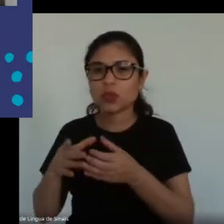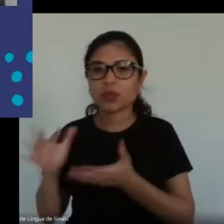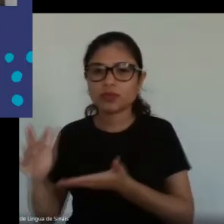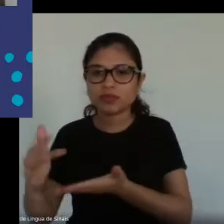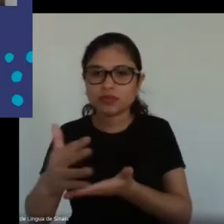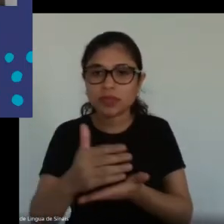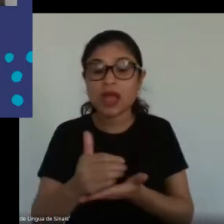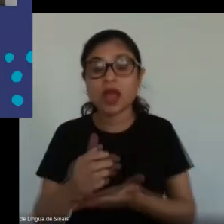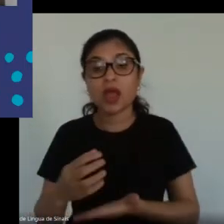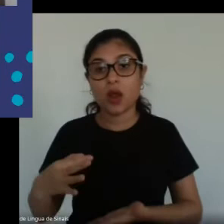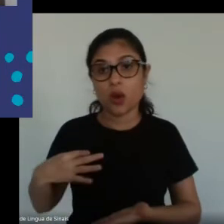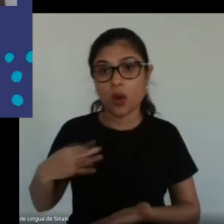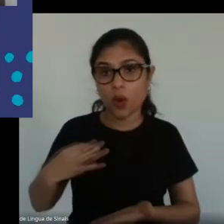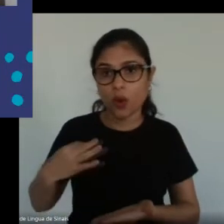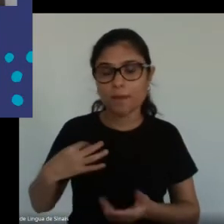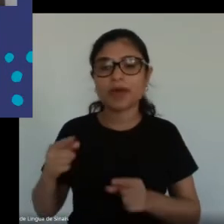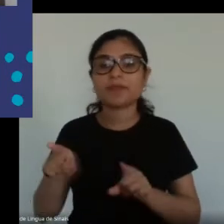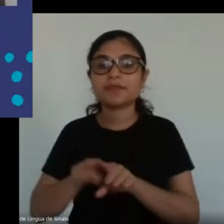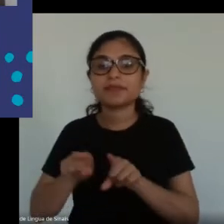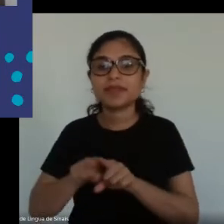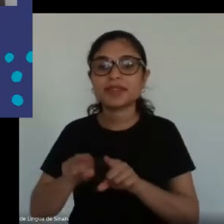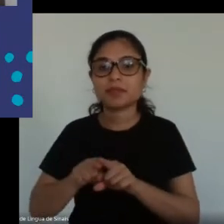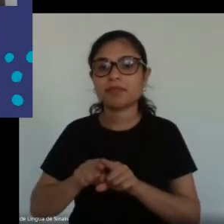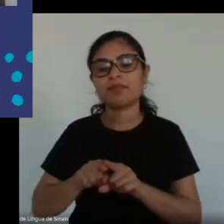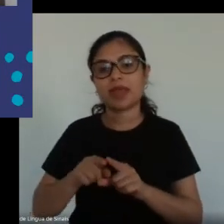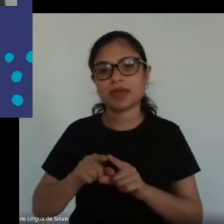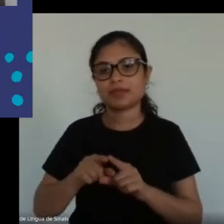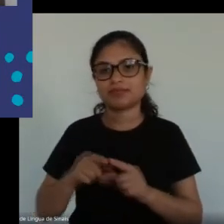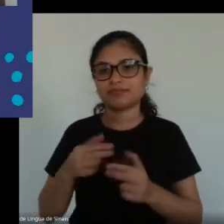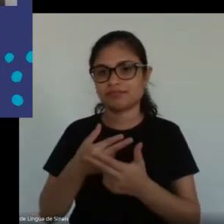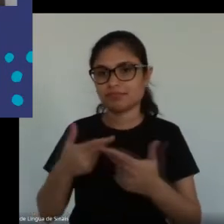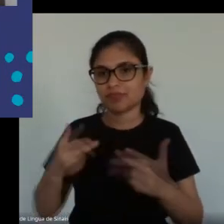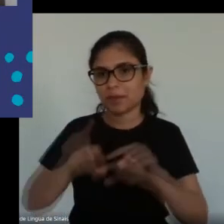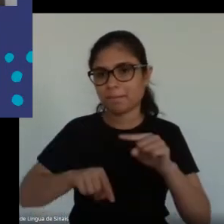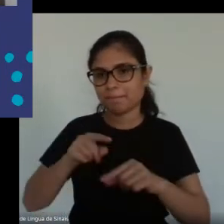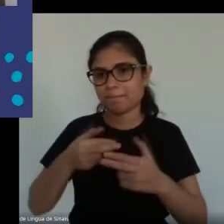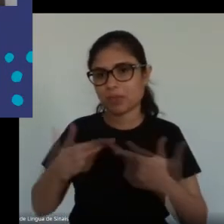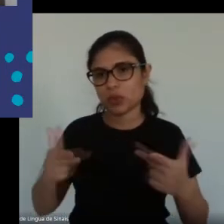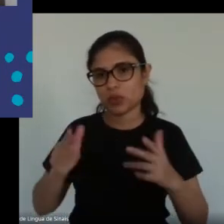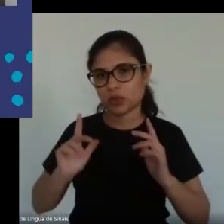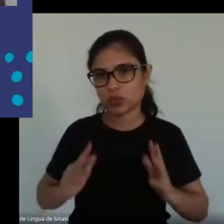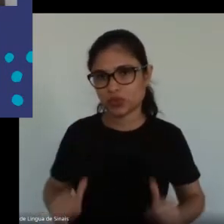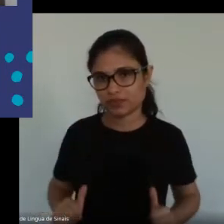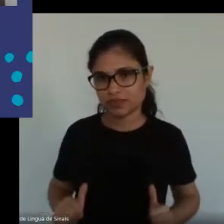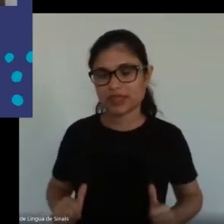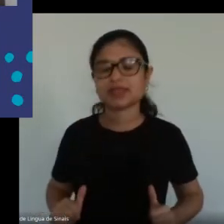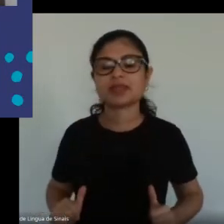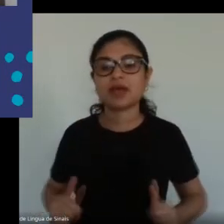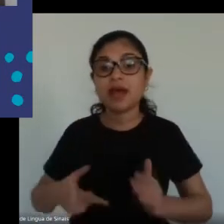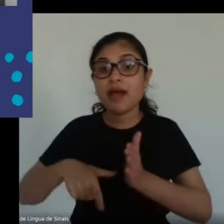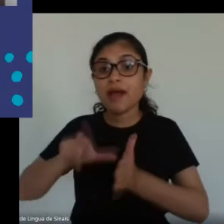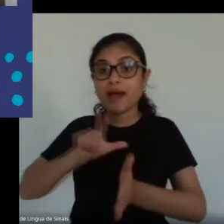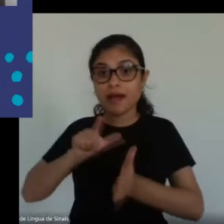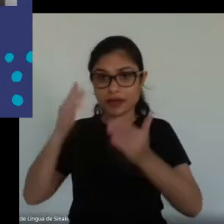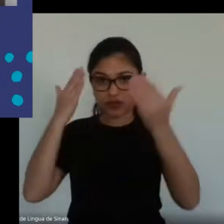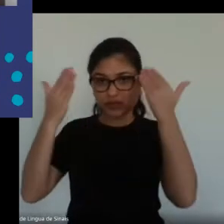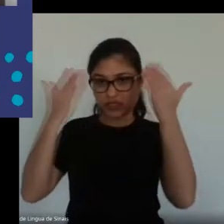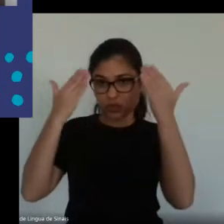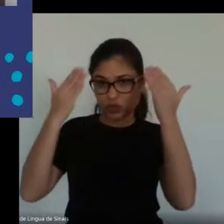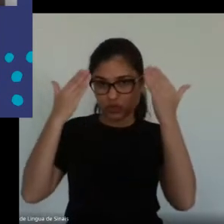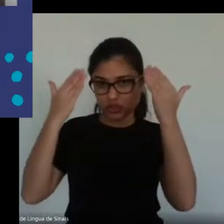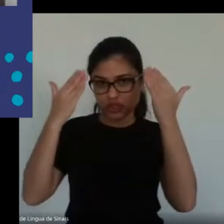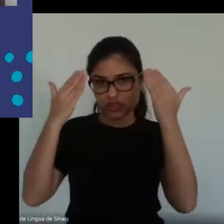roupa e itens de higiene, antes de dar conta do problema